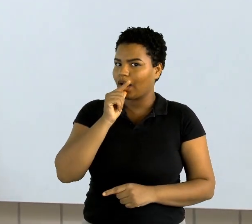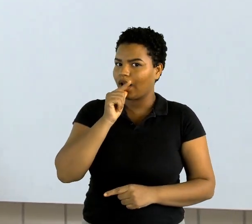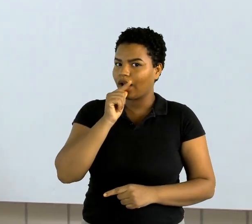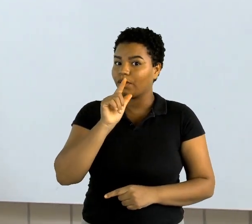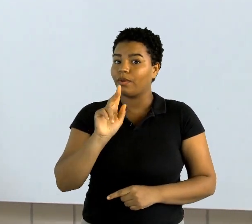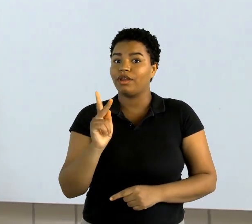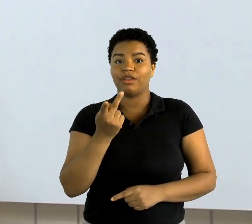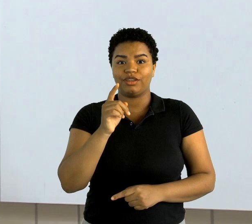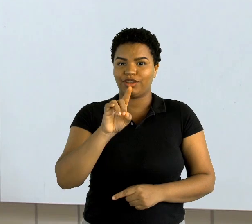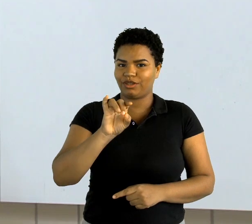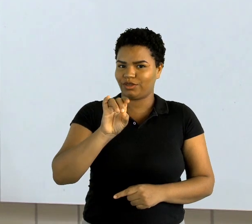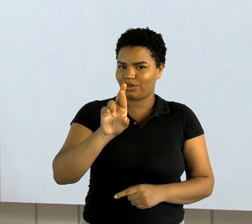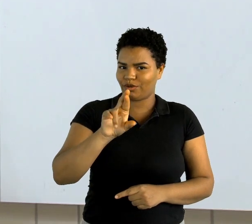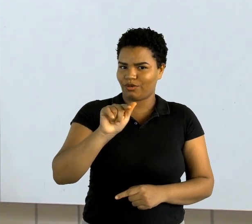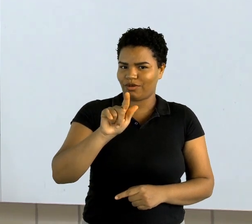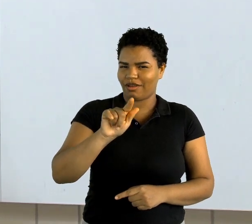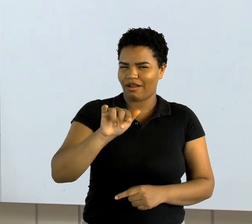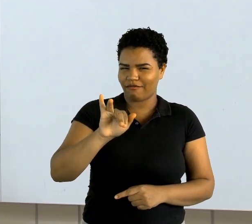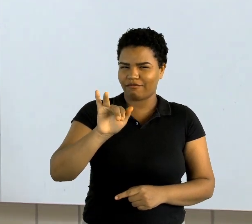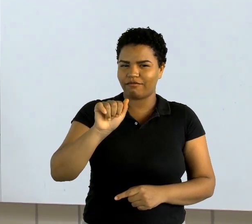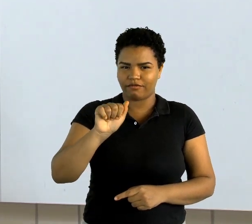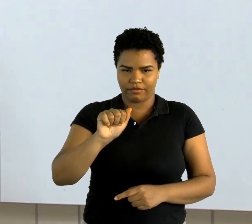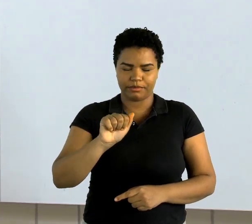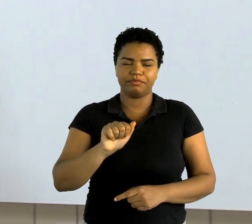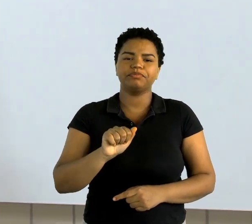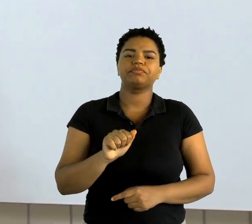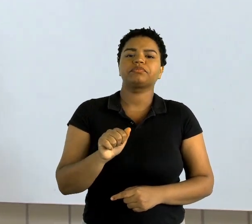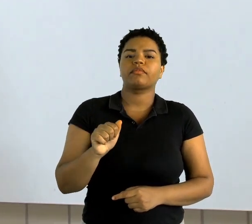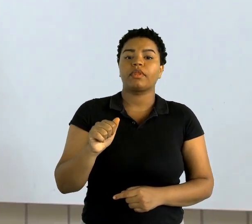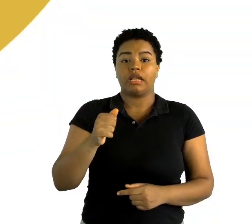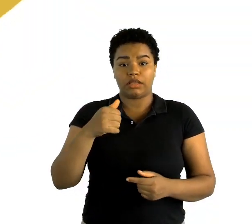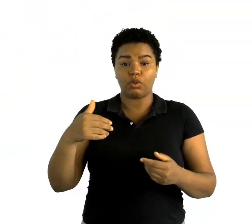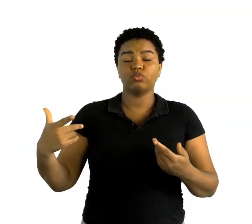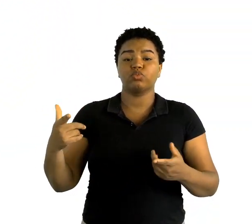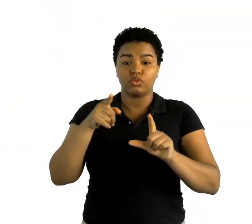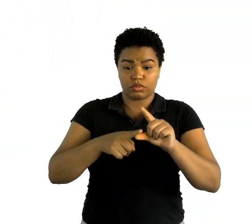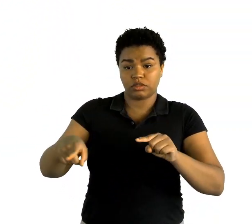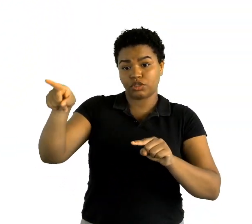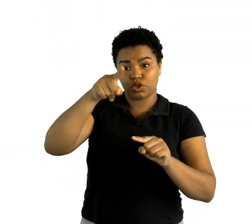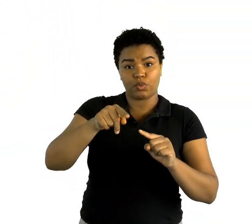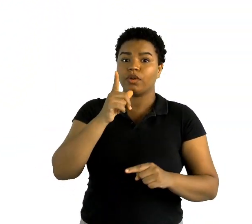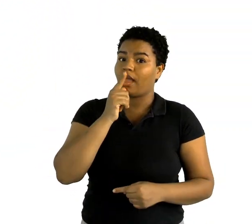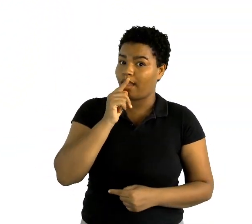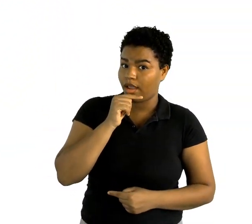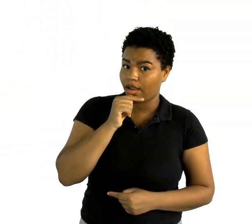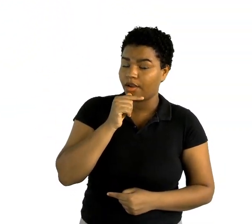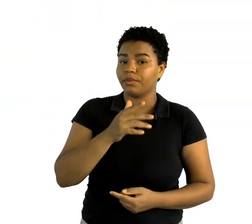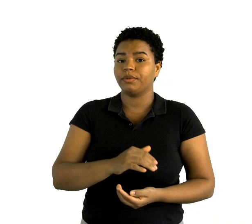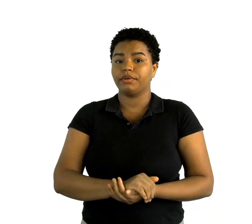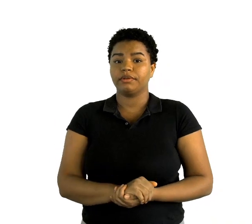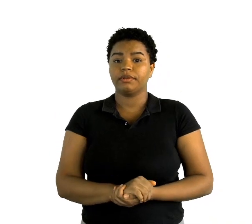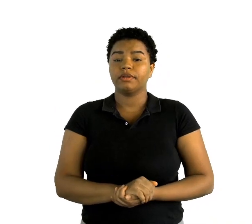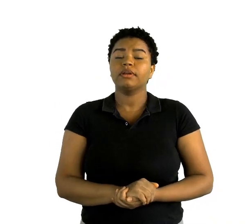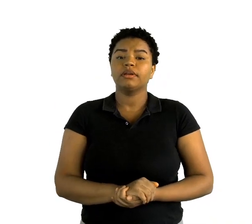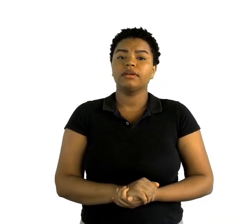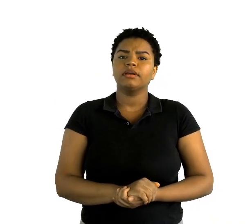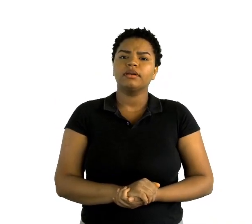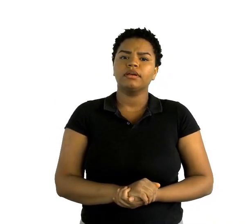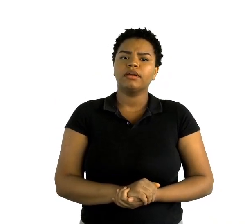hidrográfico. O ciclo da água, ou ciclo hidrográfico, é o que faz